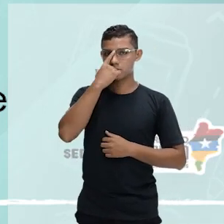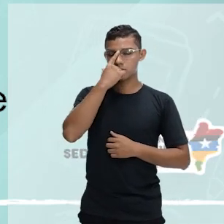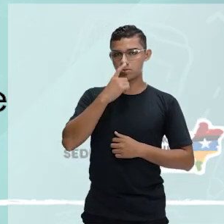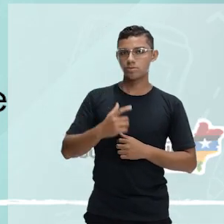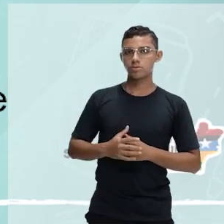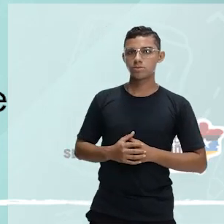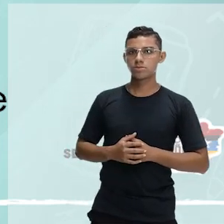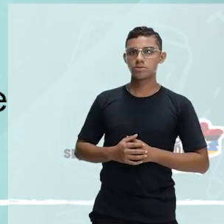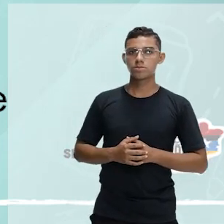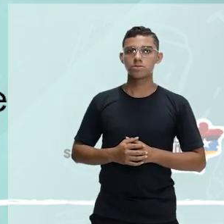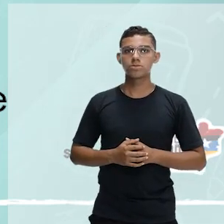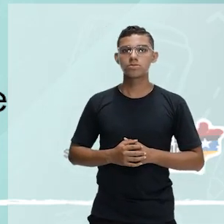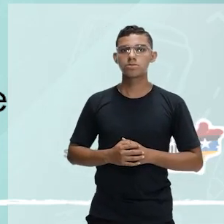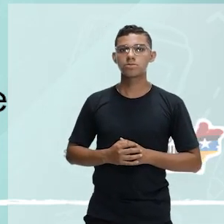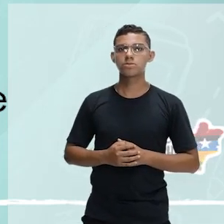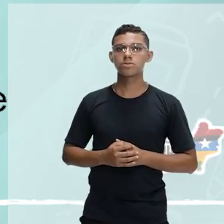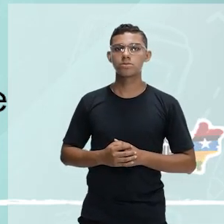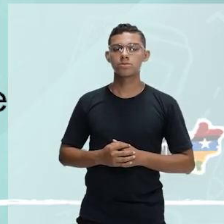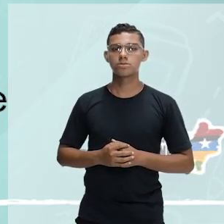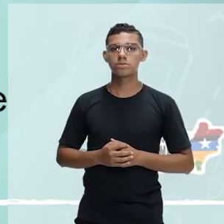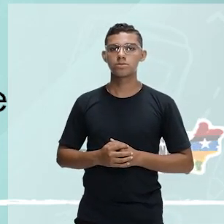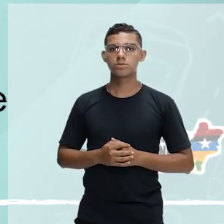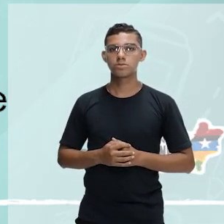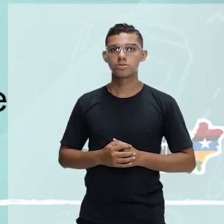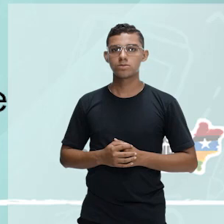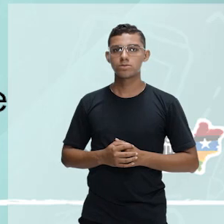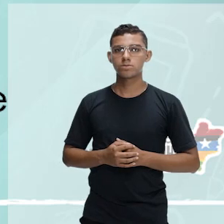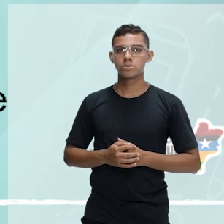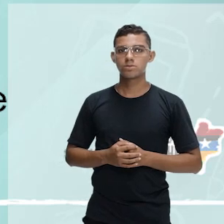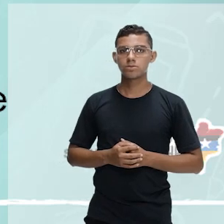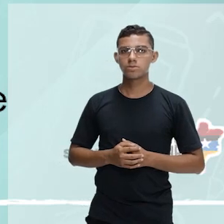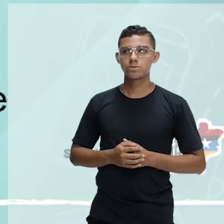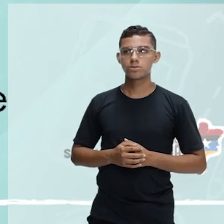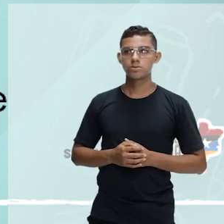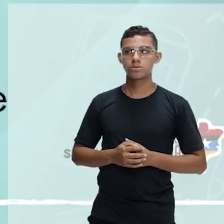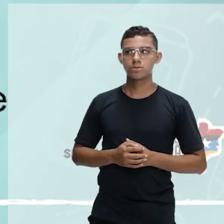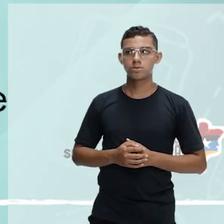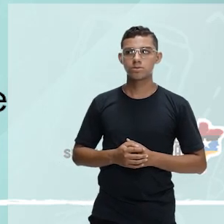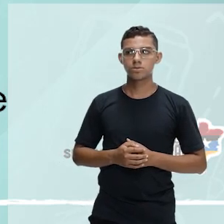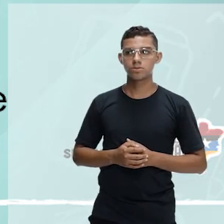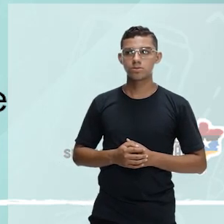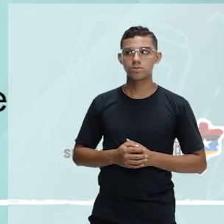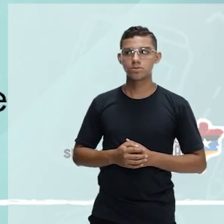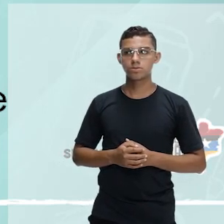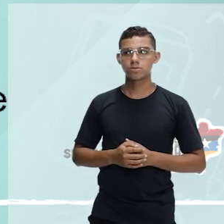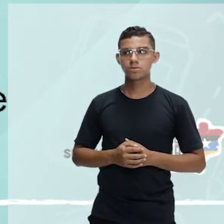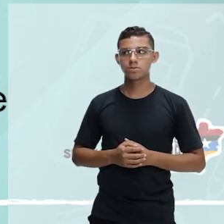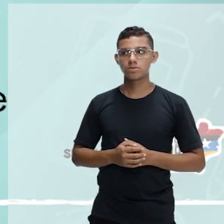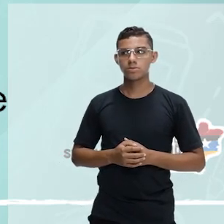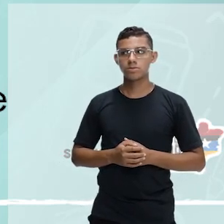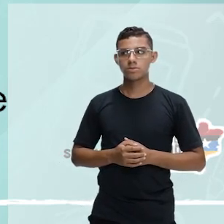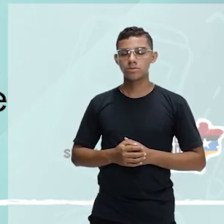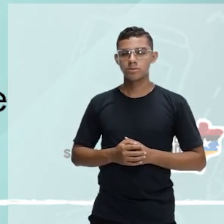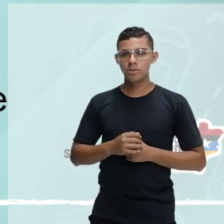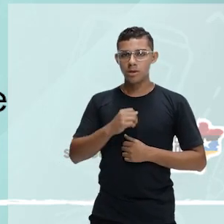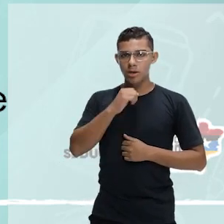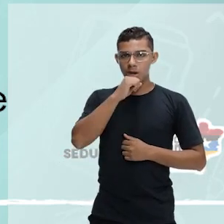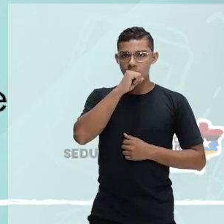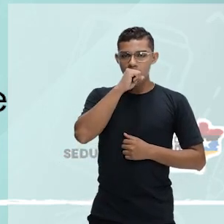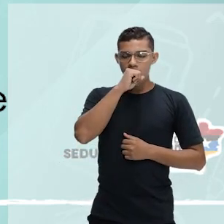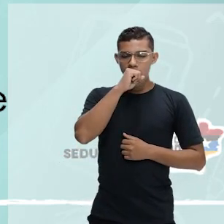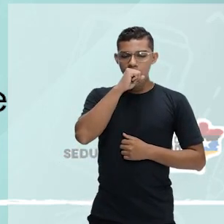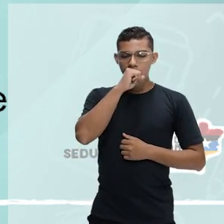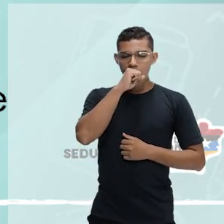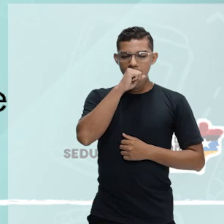Letra C, 1, a turbina e o gerador, e 2, a turbina e o gerador também, né? Letra D, 1,